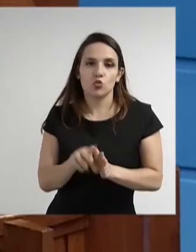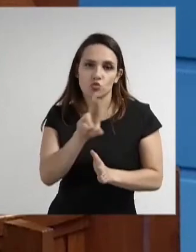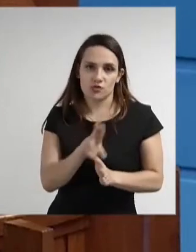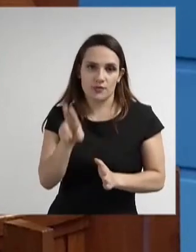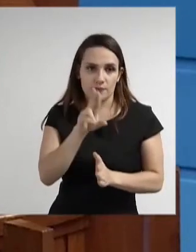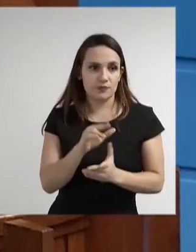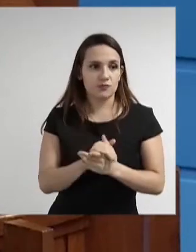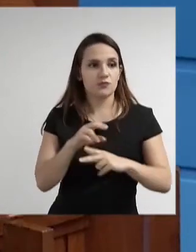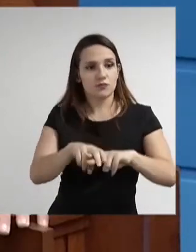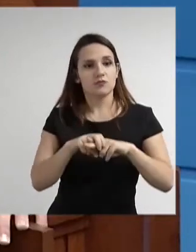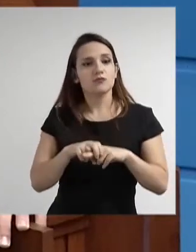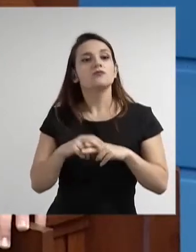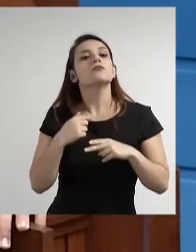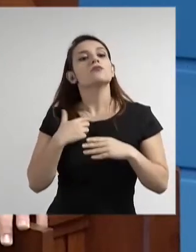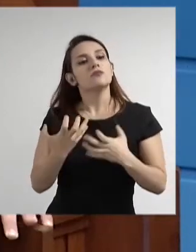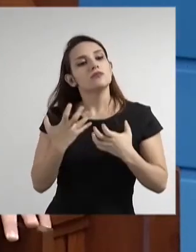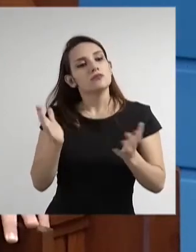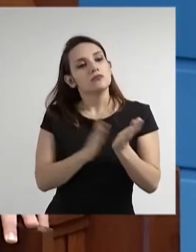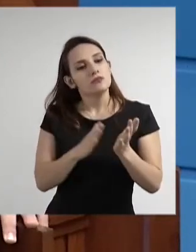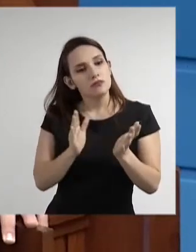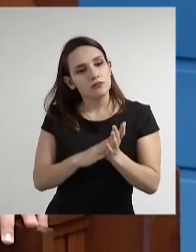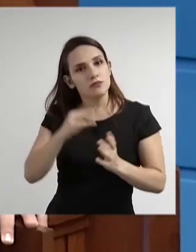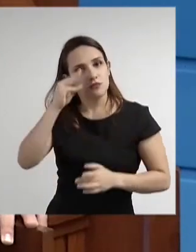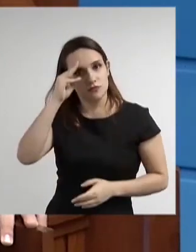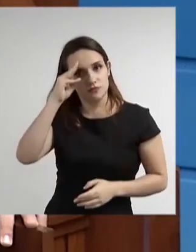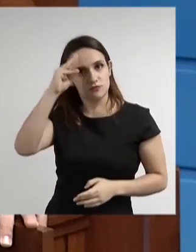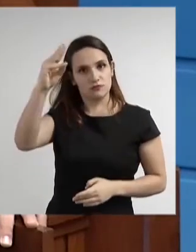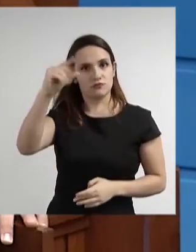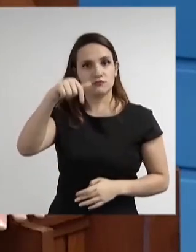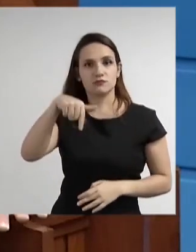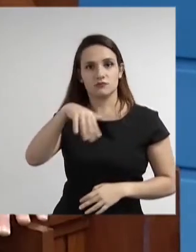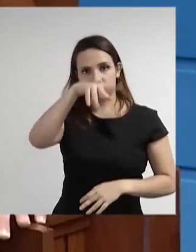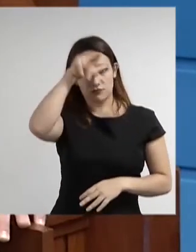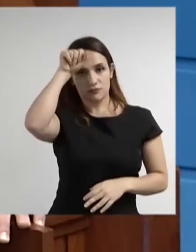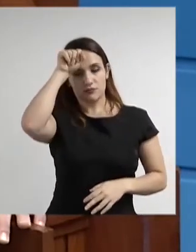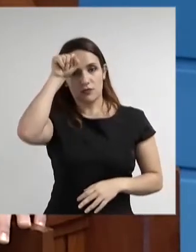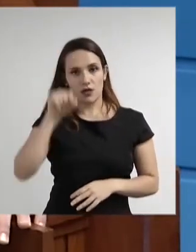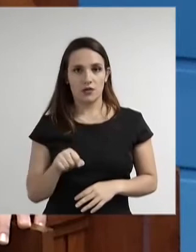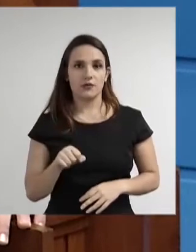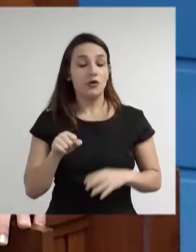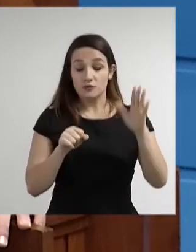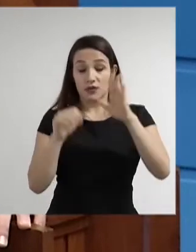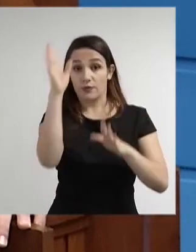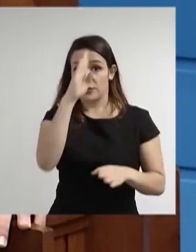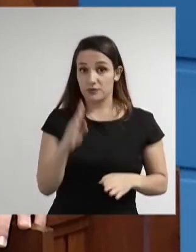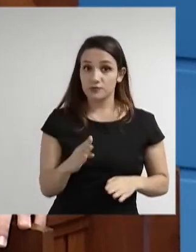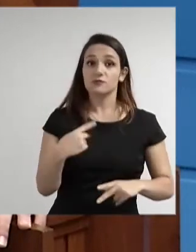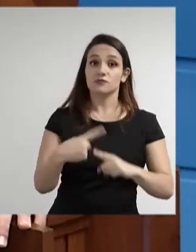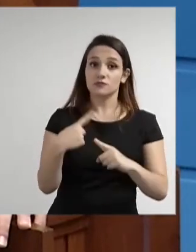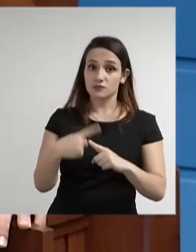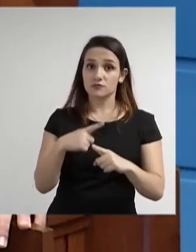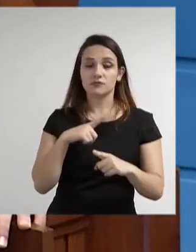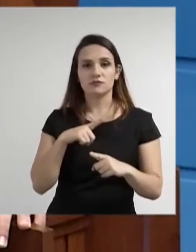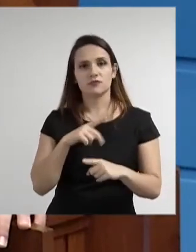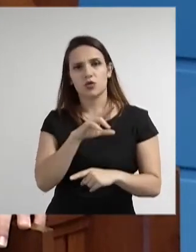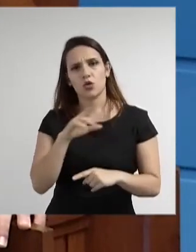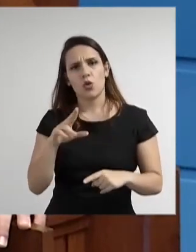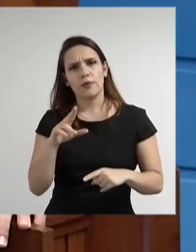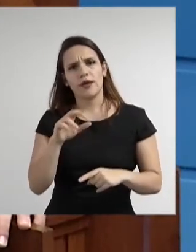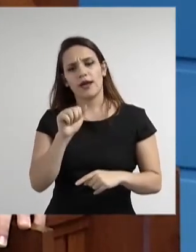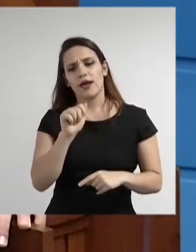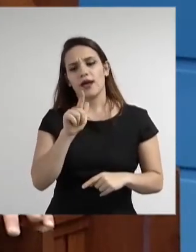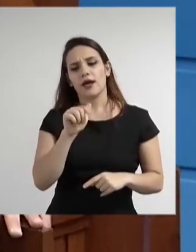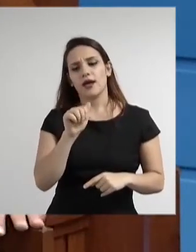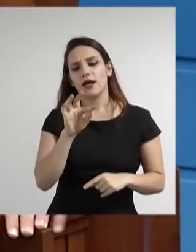aqui parabenizar a iniciativa do Exército Brasileiro em promover essa operação Ágata de Aço,